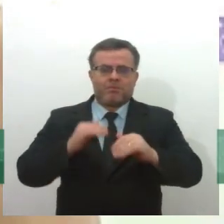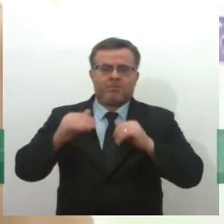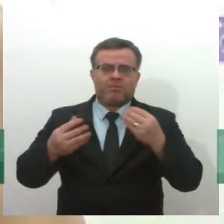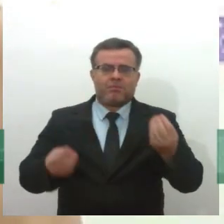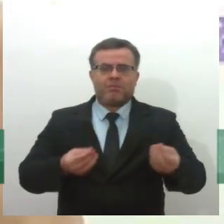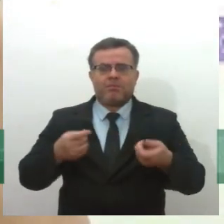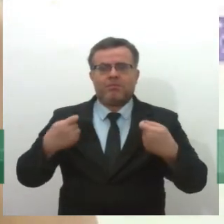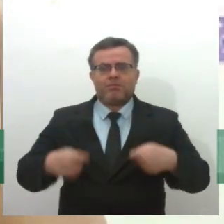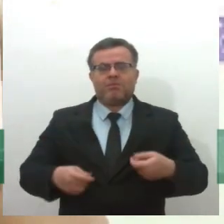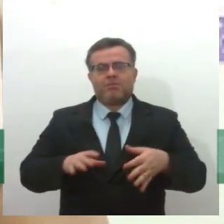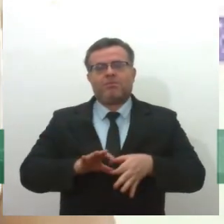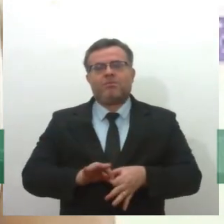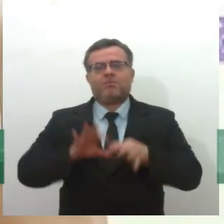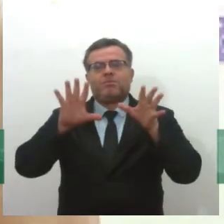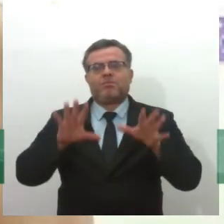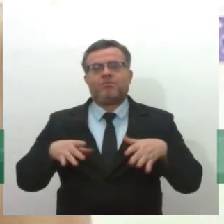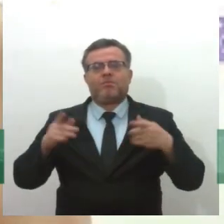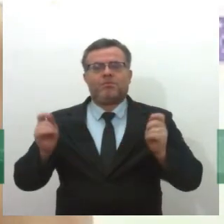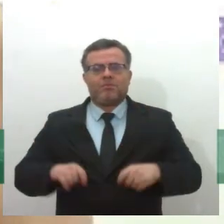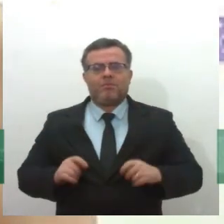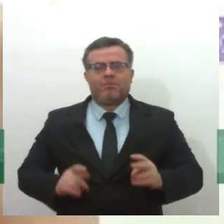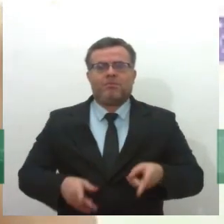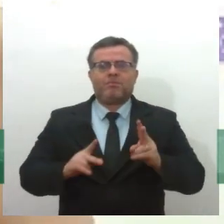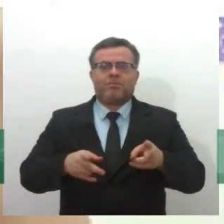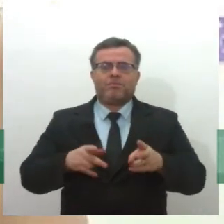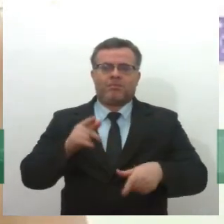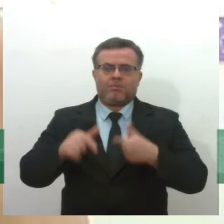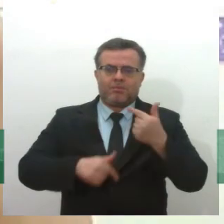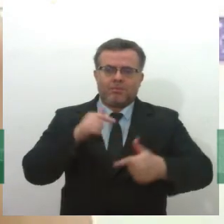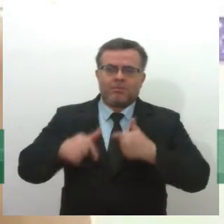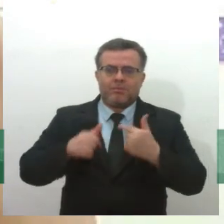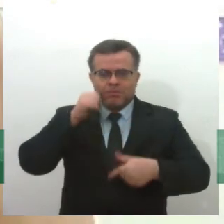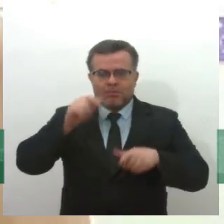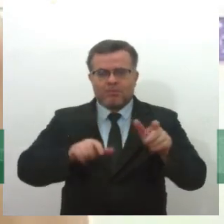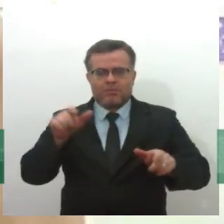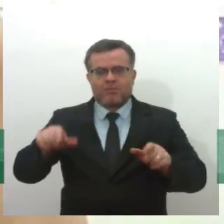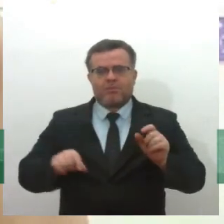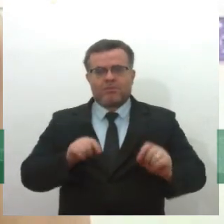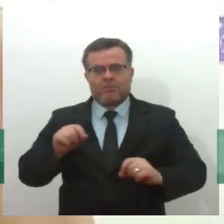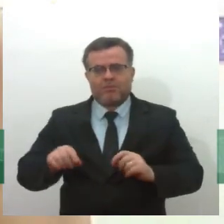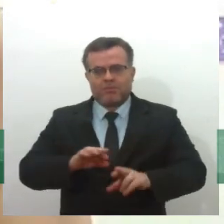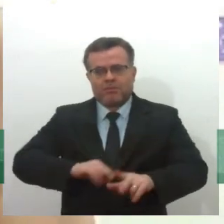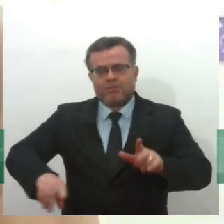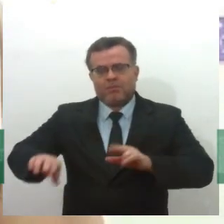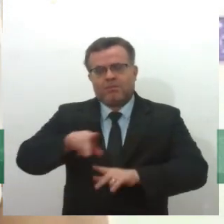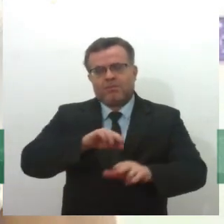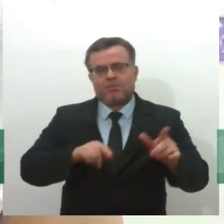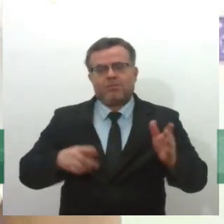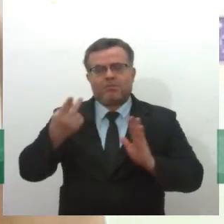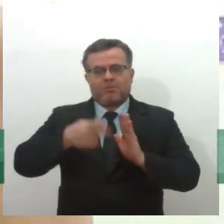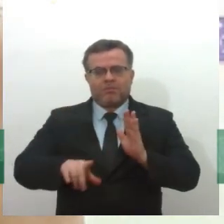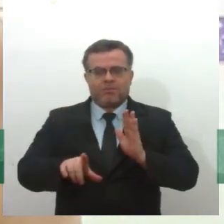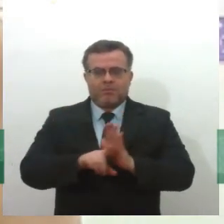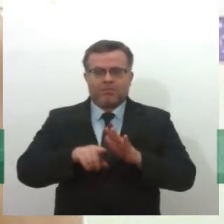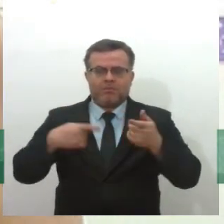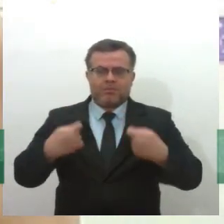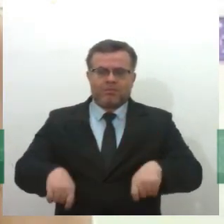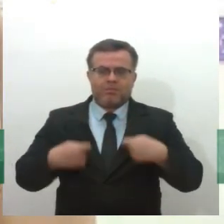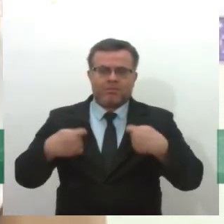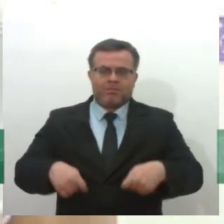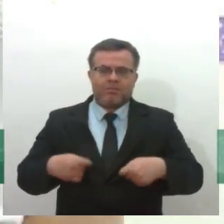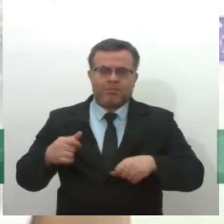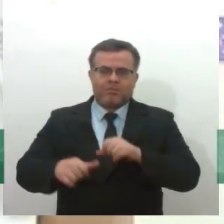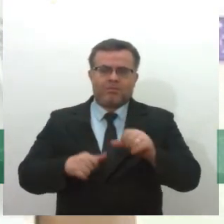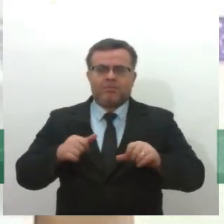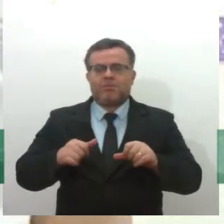pela democracia, pela representatividade das mulheres em toda a sua diversidade. Então, a PEC, ela precisa, ela